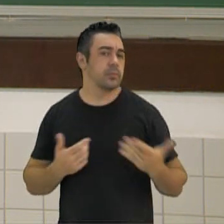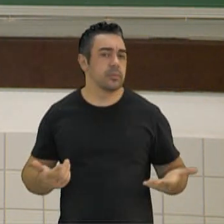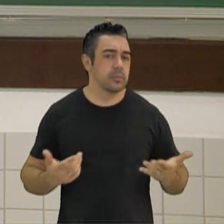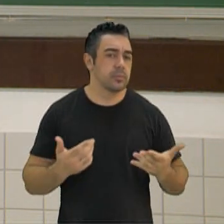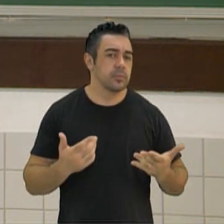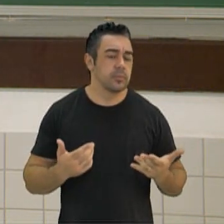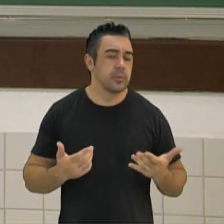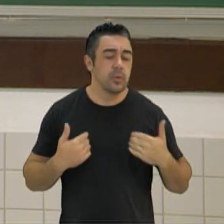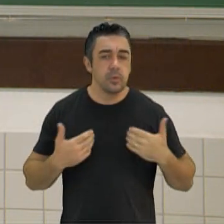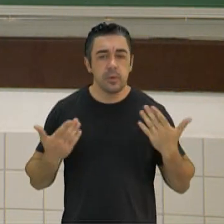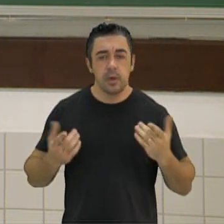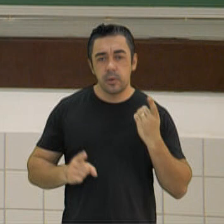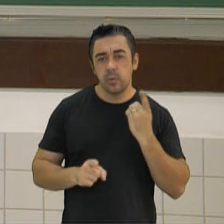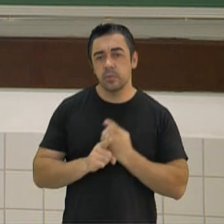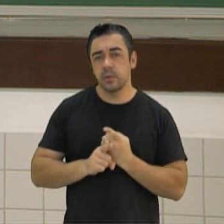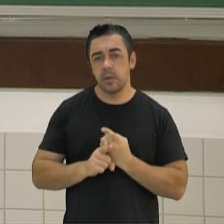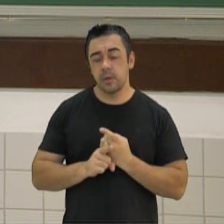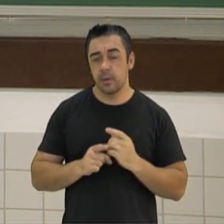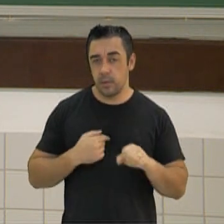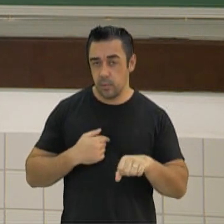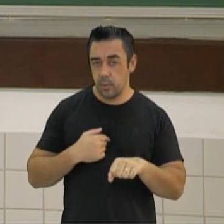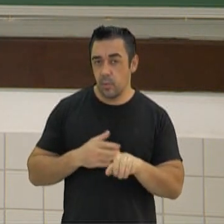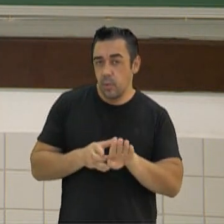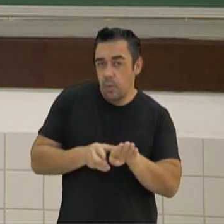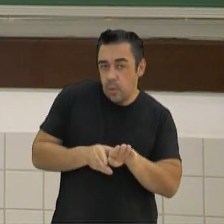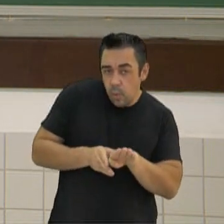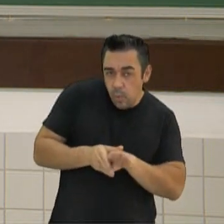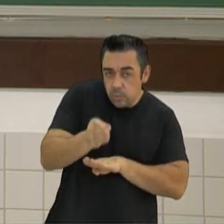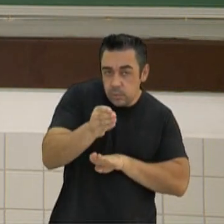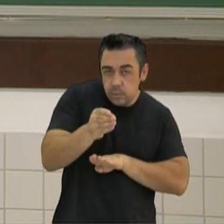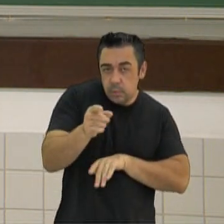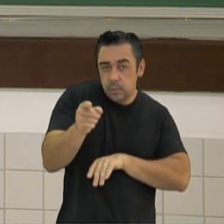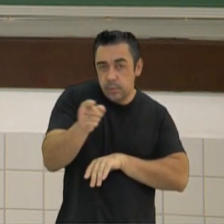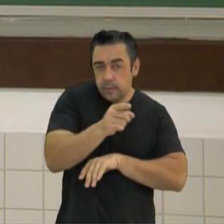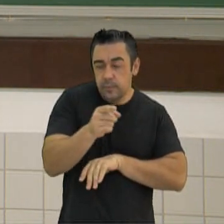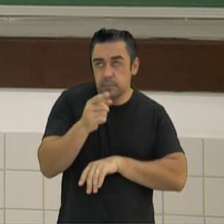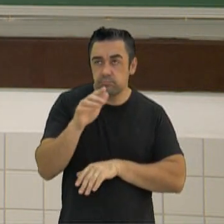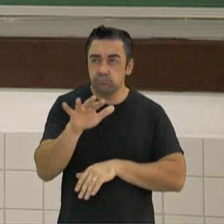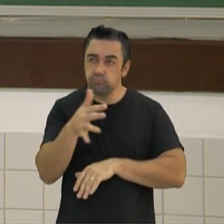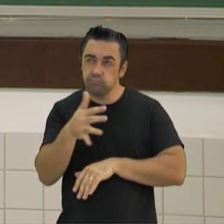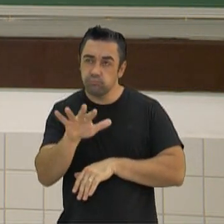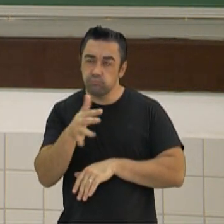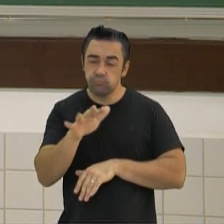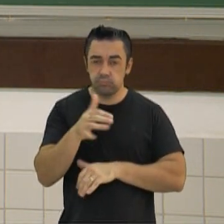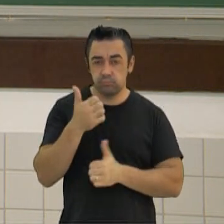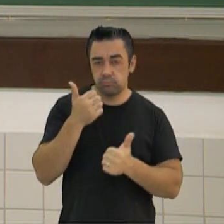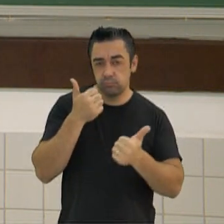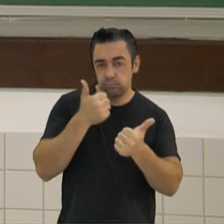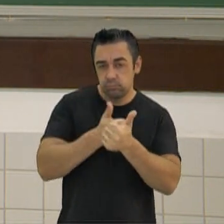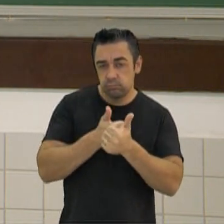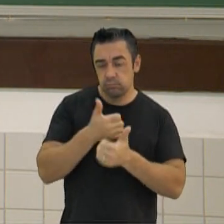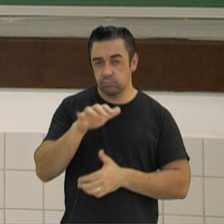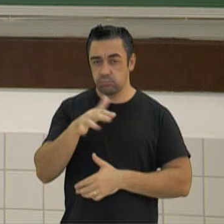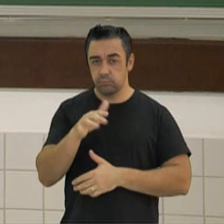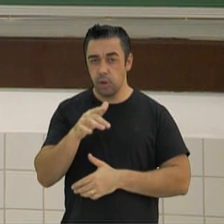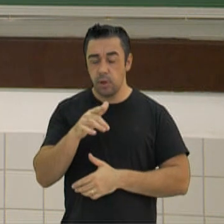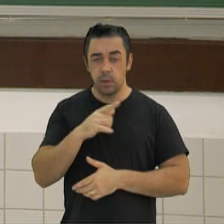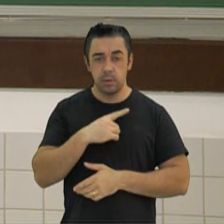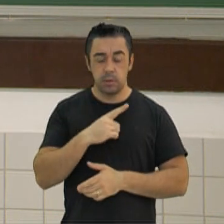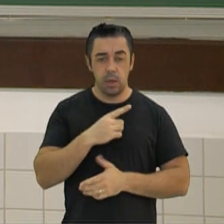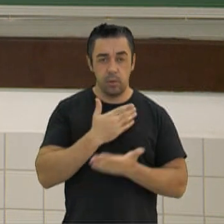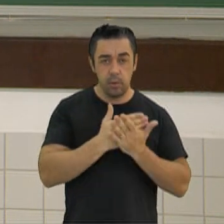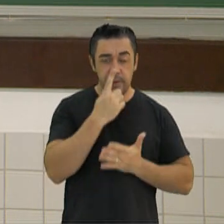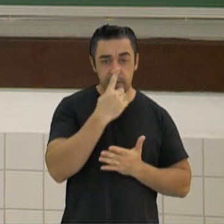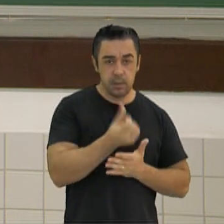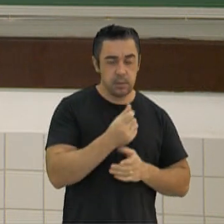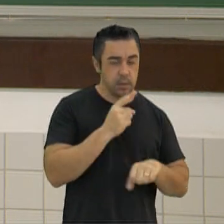aqui, eu aconselho vocês a fazerem uma estimativa, tá? Porque não tem um voo pontualmente às